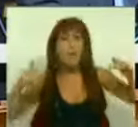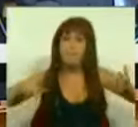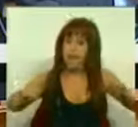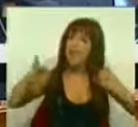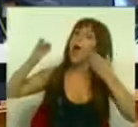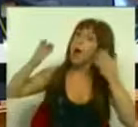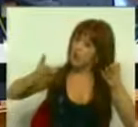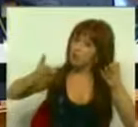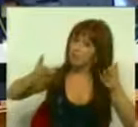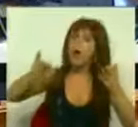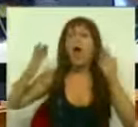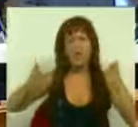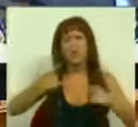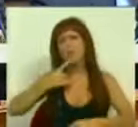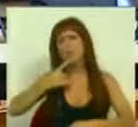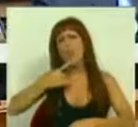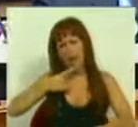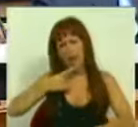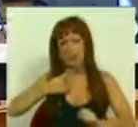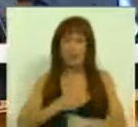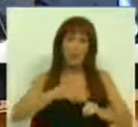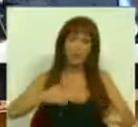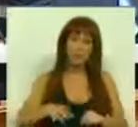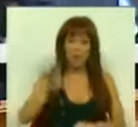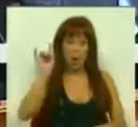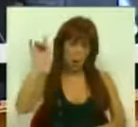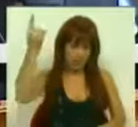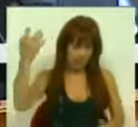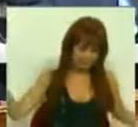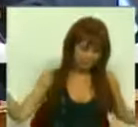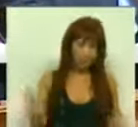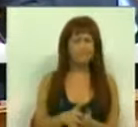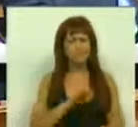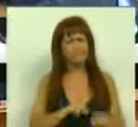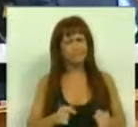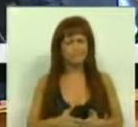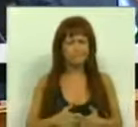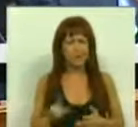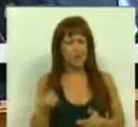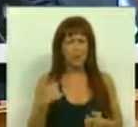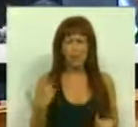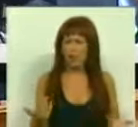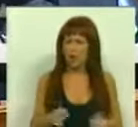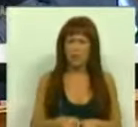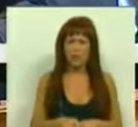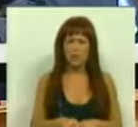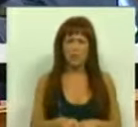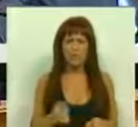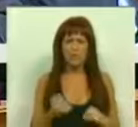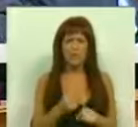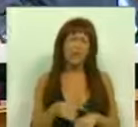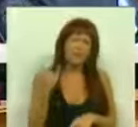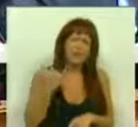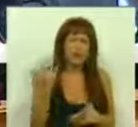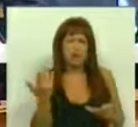que ajuda grandemente, porque se não fosse assim, ó Sr. Deputados, se não fosse assim estávamos a jogar num exercício de